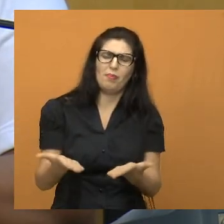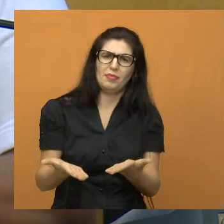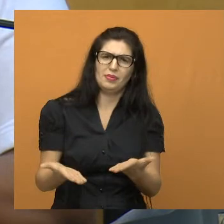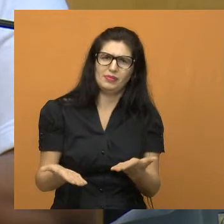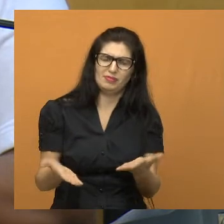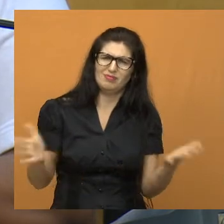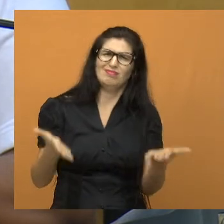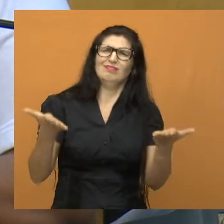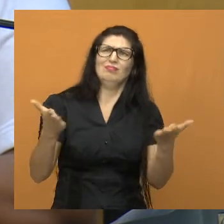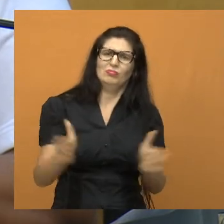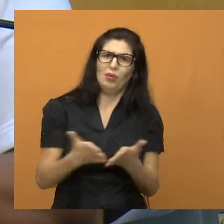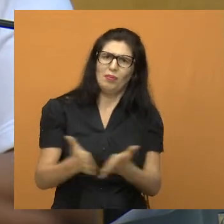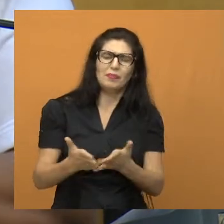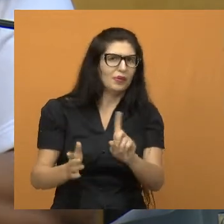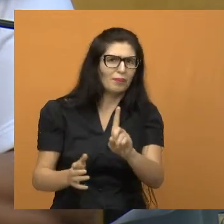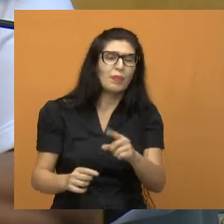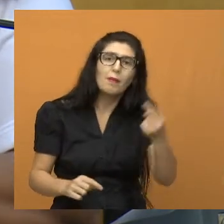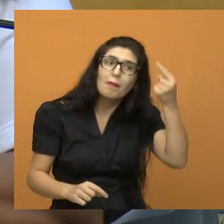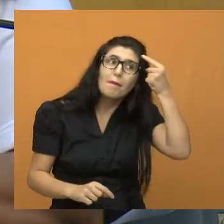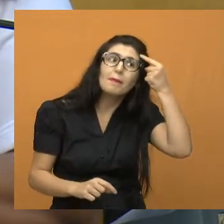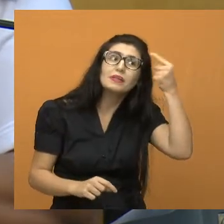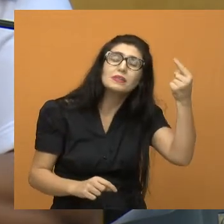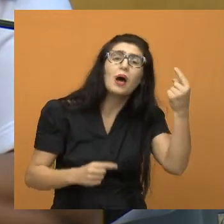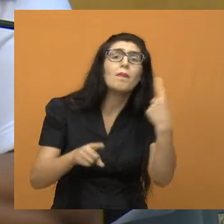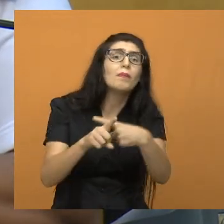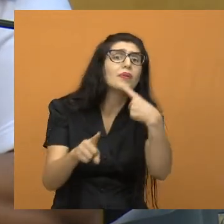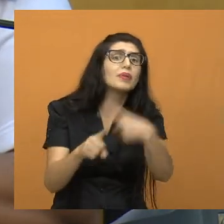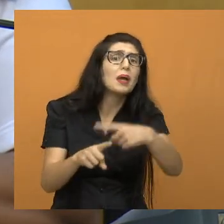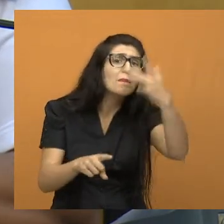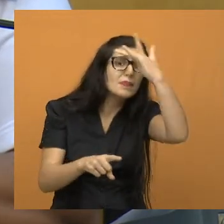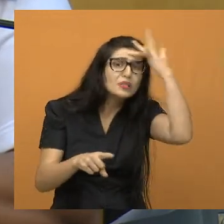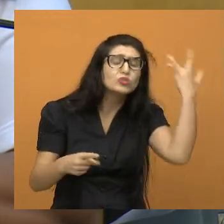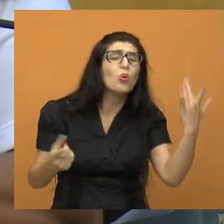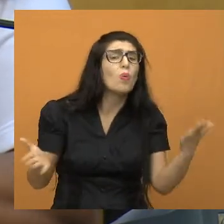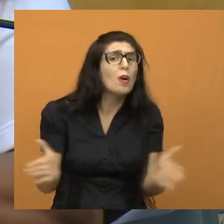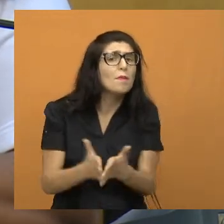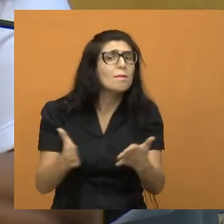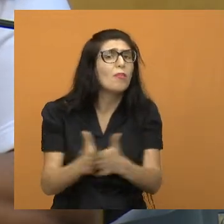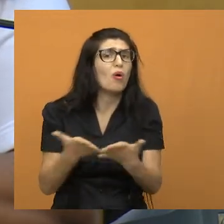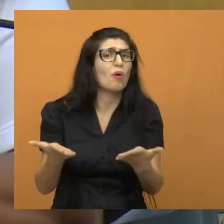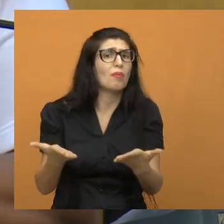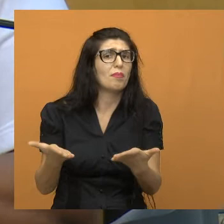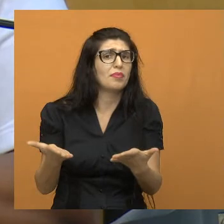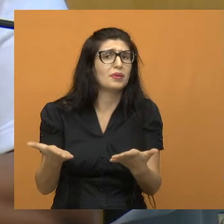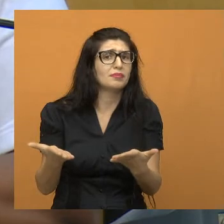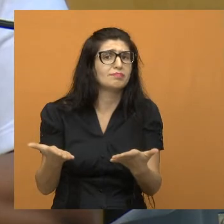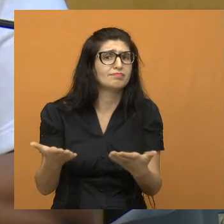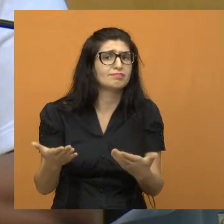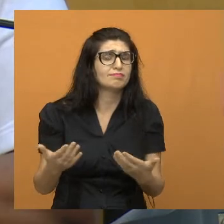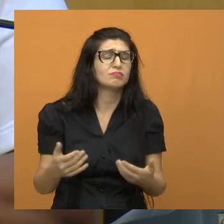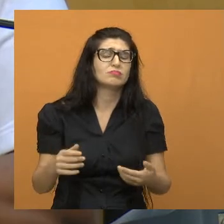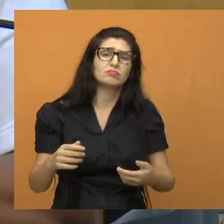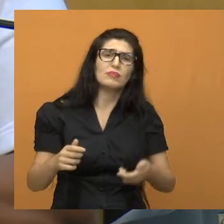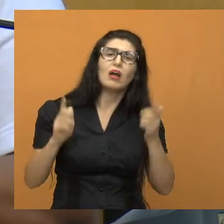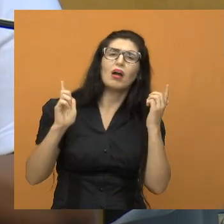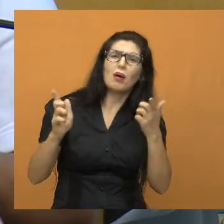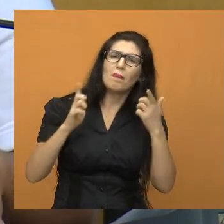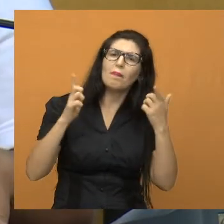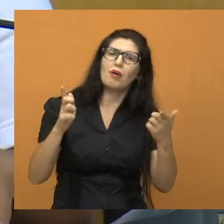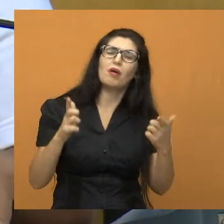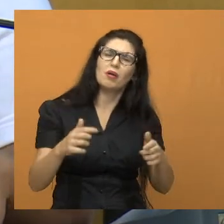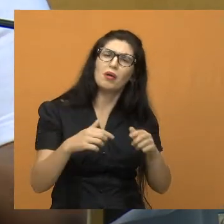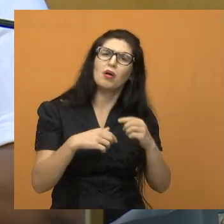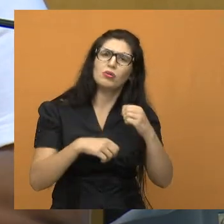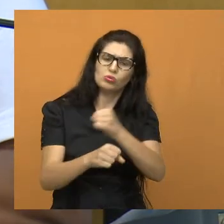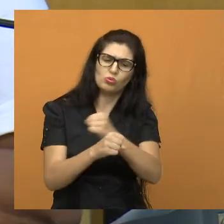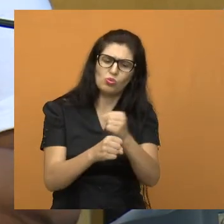ver as situações que levam as pessoas na pobreza. Então, isso vão ser atos concretos para a campanha de